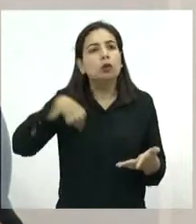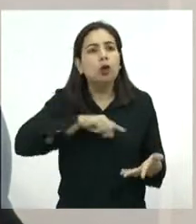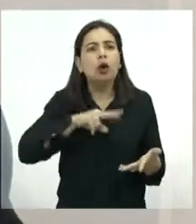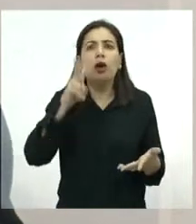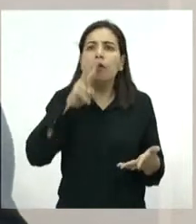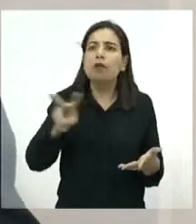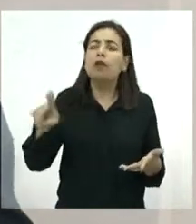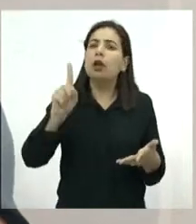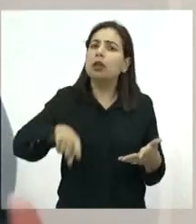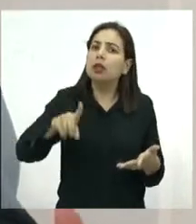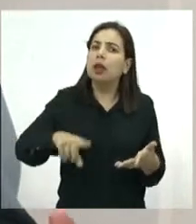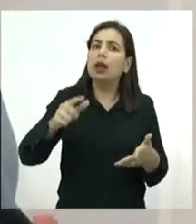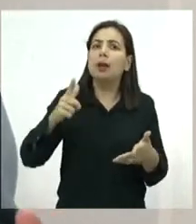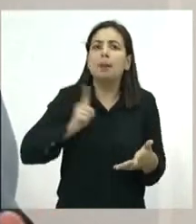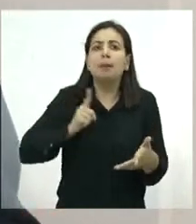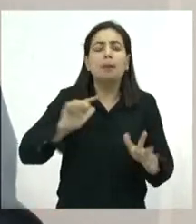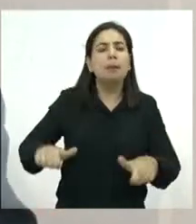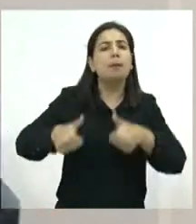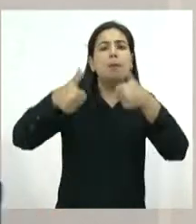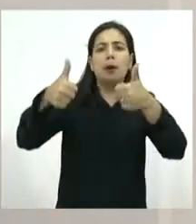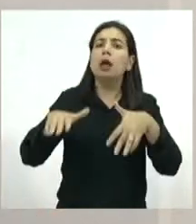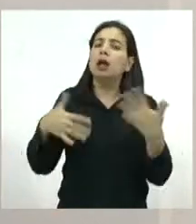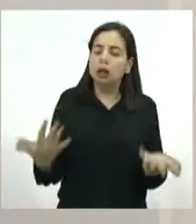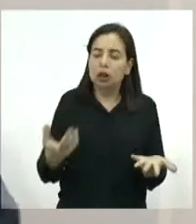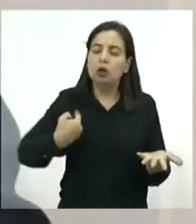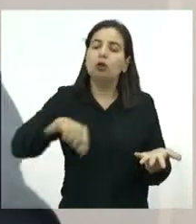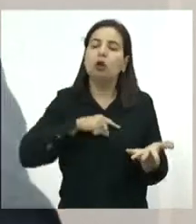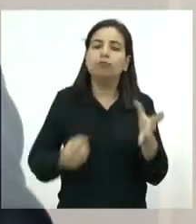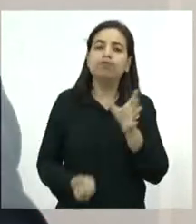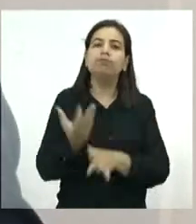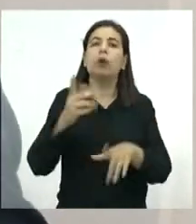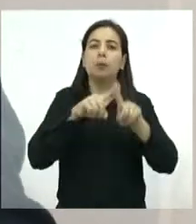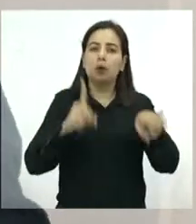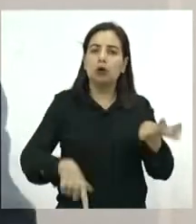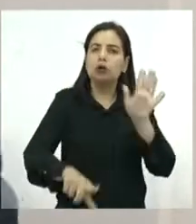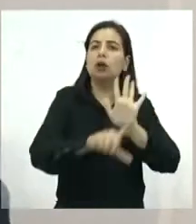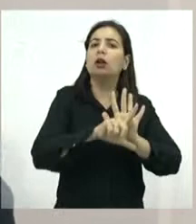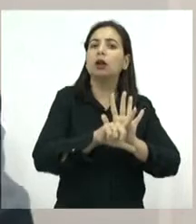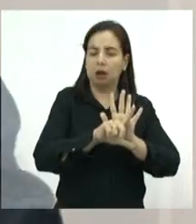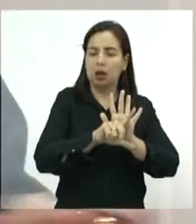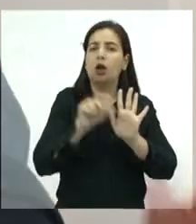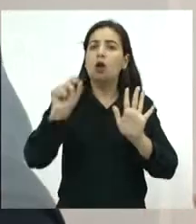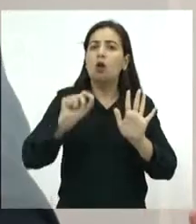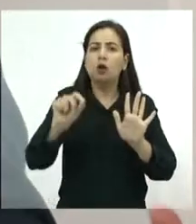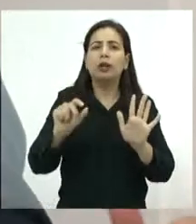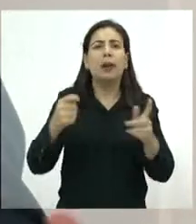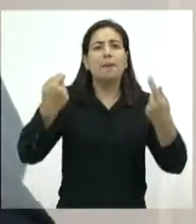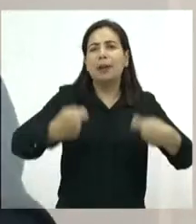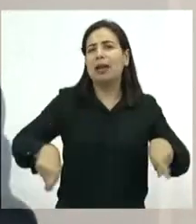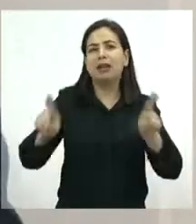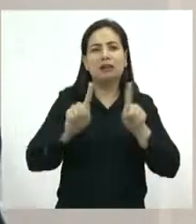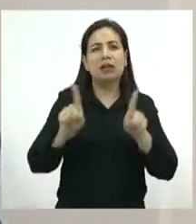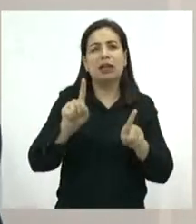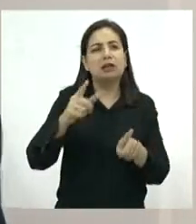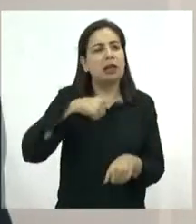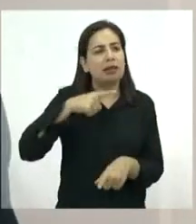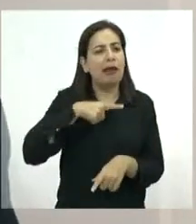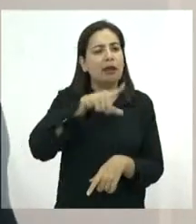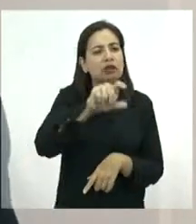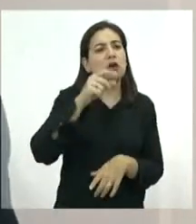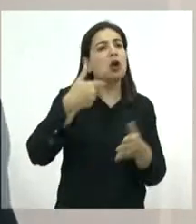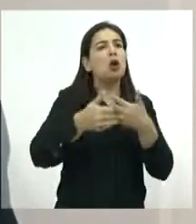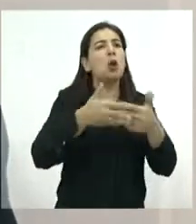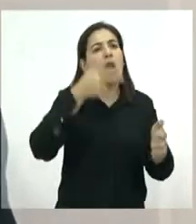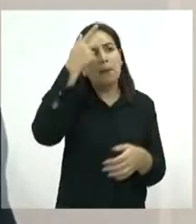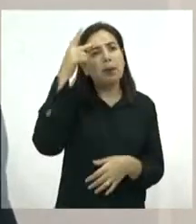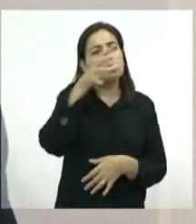aqui estabelecendo, através deste projeto de lei, que a gente definitivamente não tenha mais nunca em Fortaleza indicação política para a direção